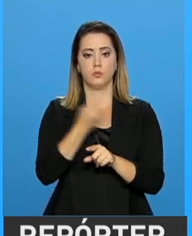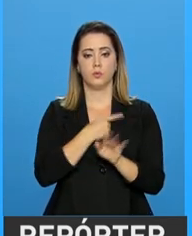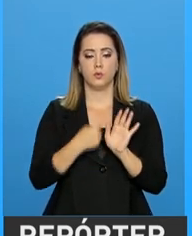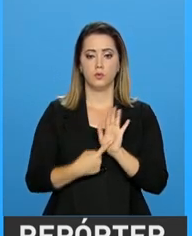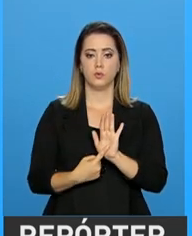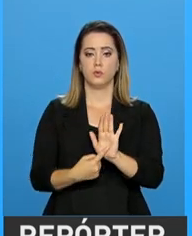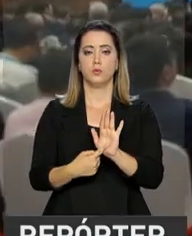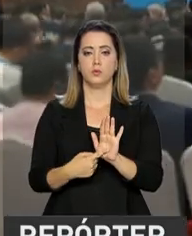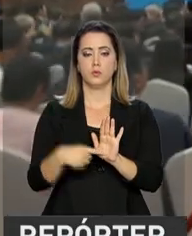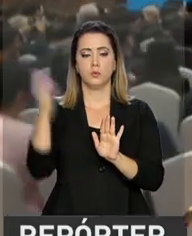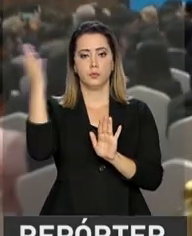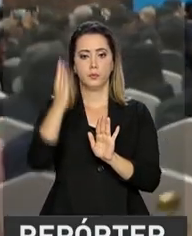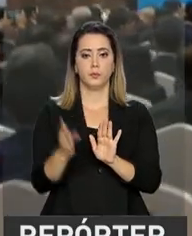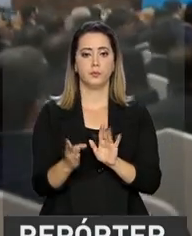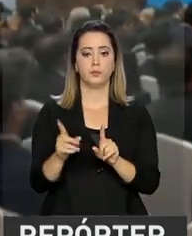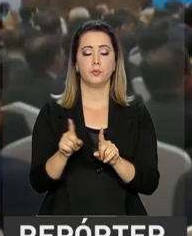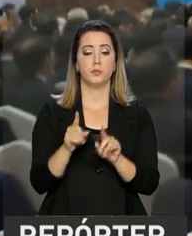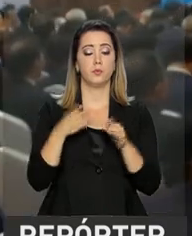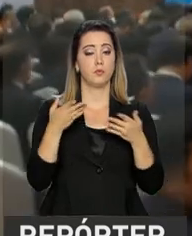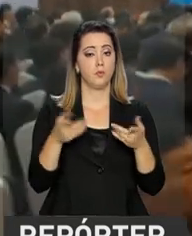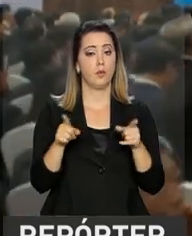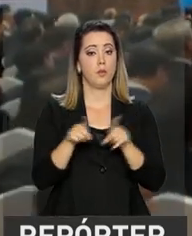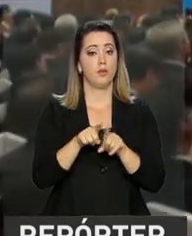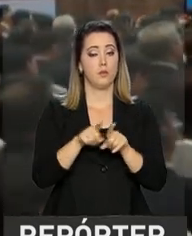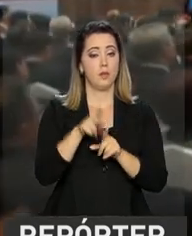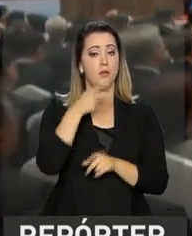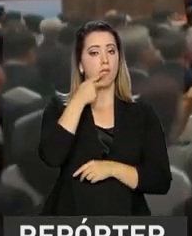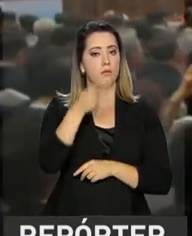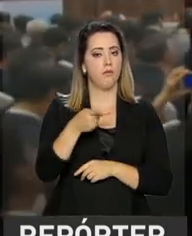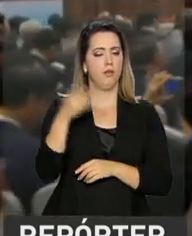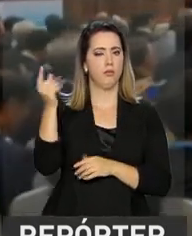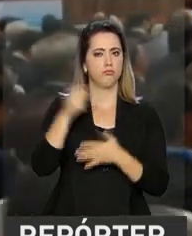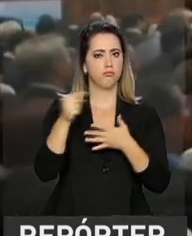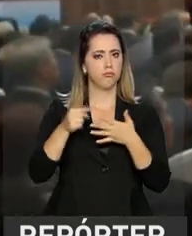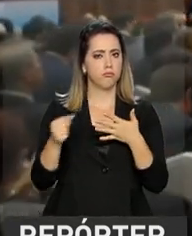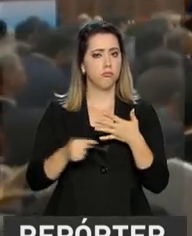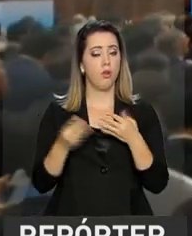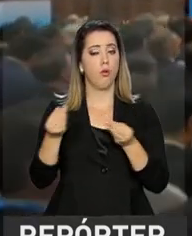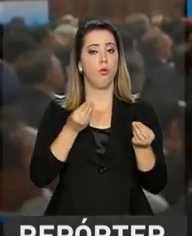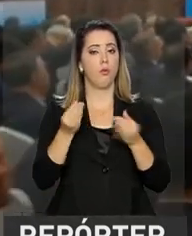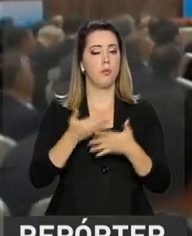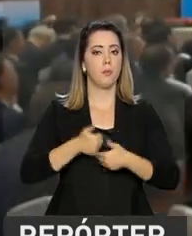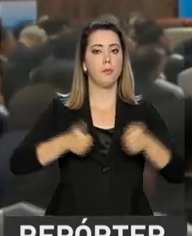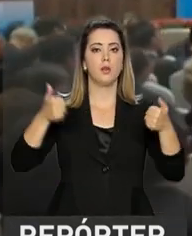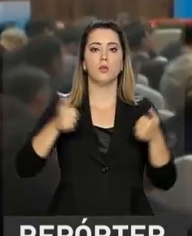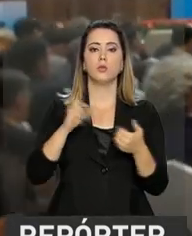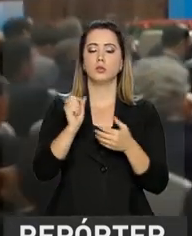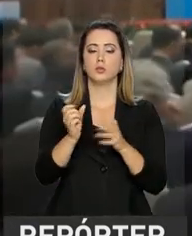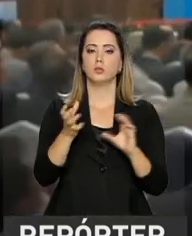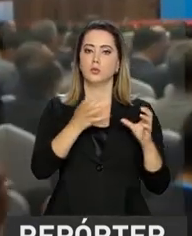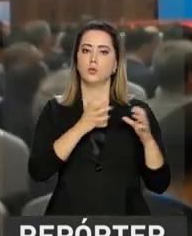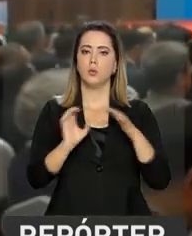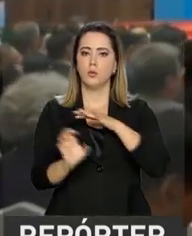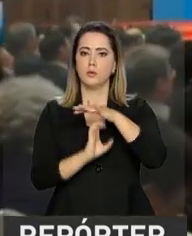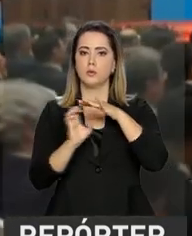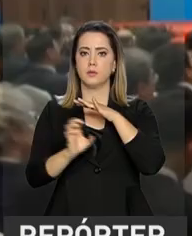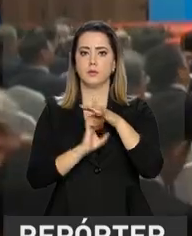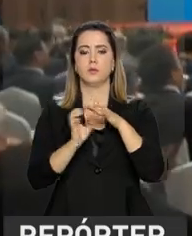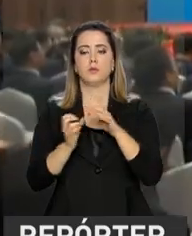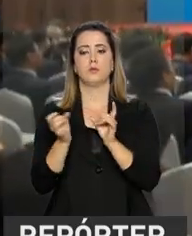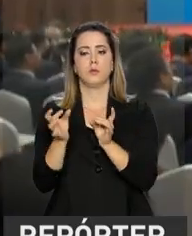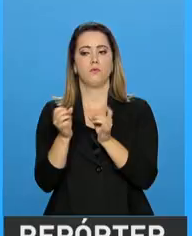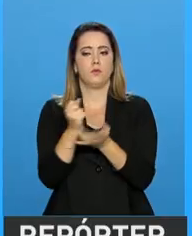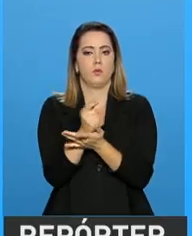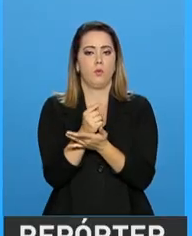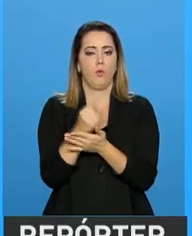aplicado no brasil michel temer também descreveu iniciativas para aperfeiçoar o ambiente de negócios no